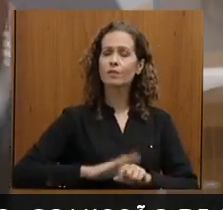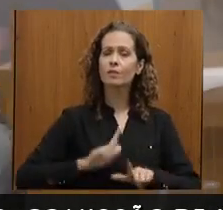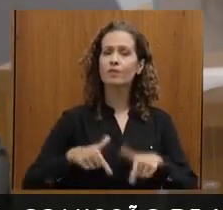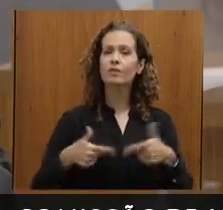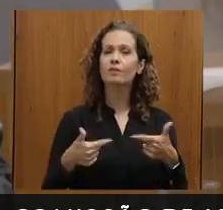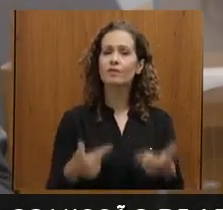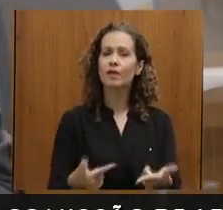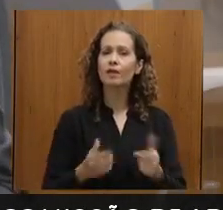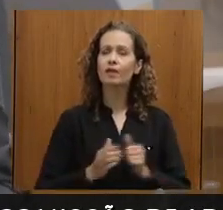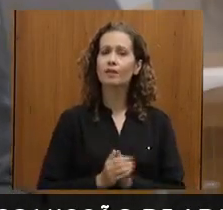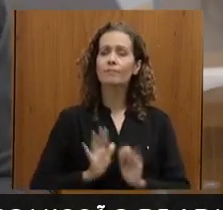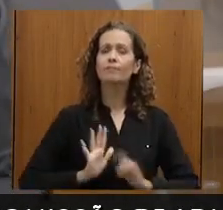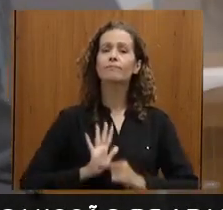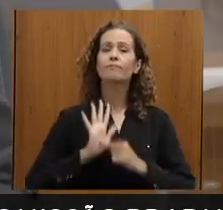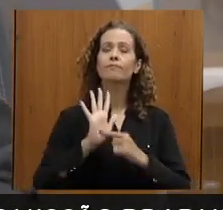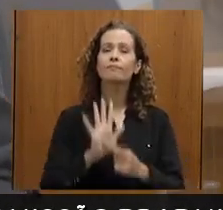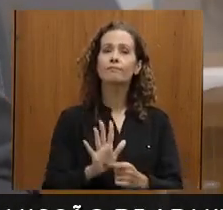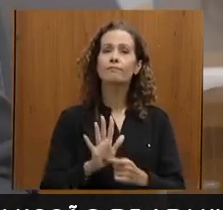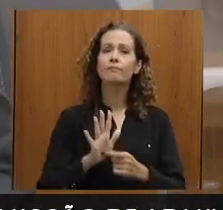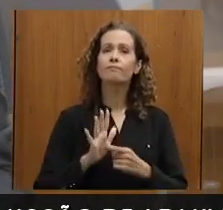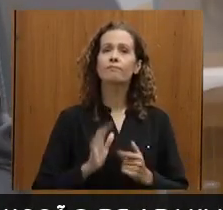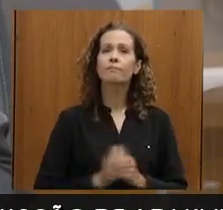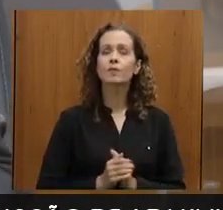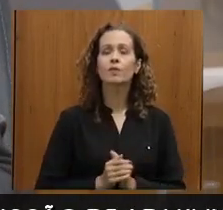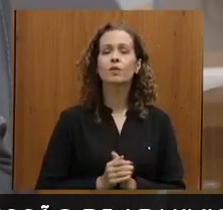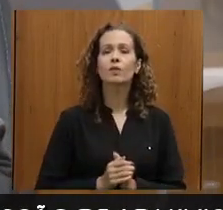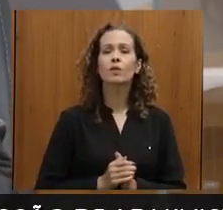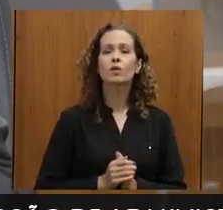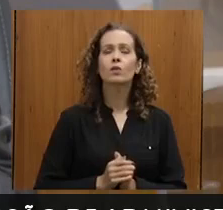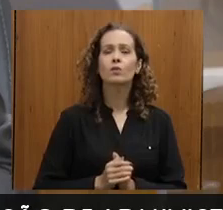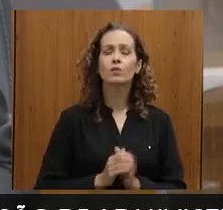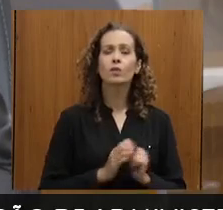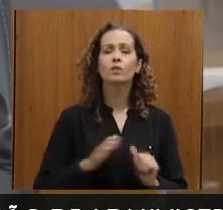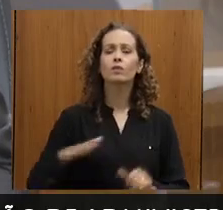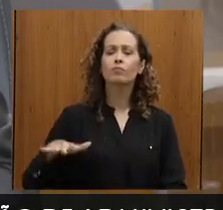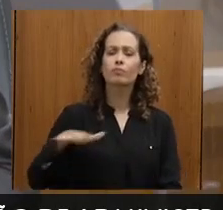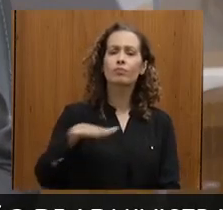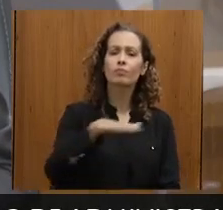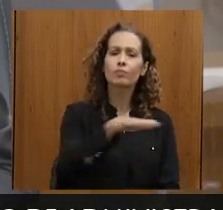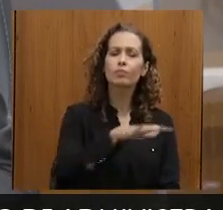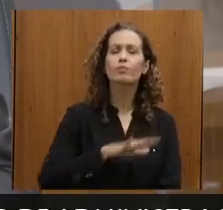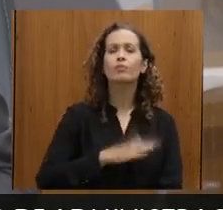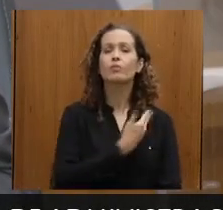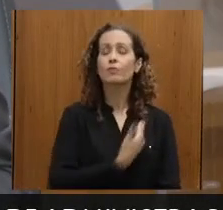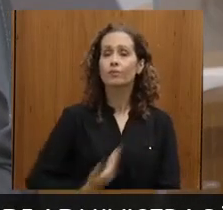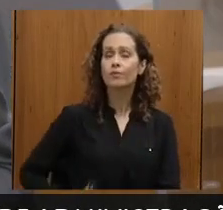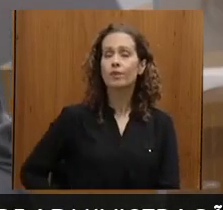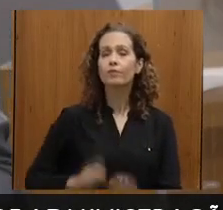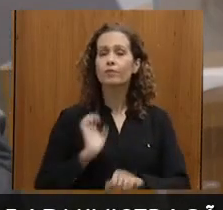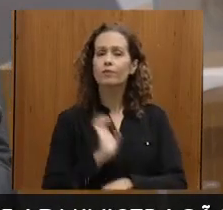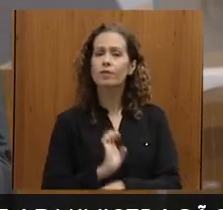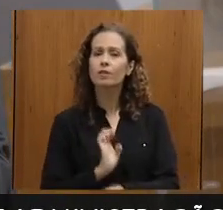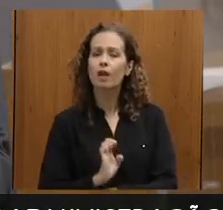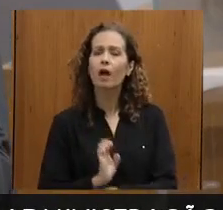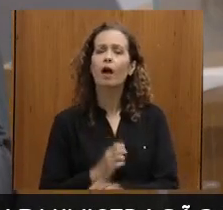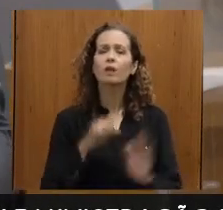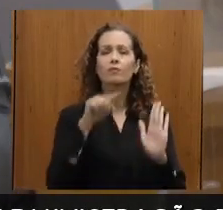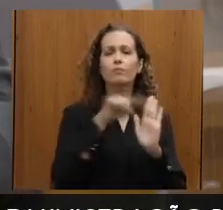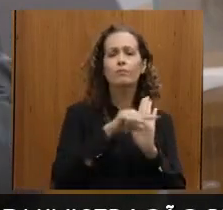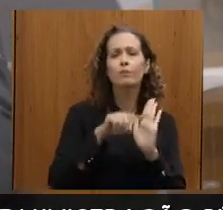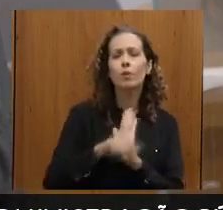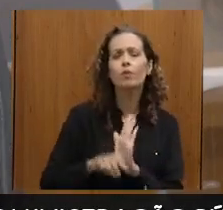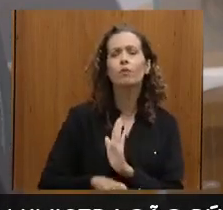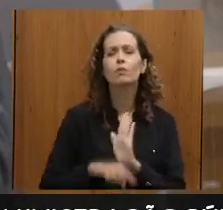mais abrangente, passando por todas as áreas do governo do Estado, por todas aquelas pautas e demandas que são